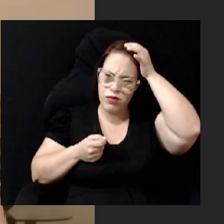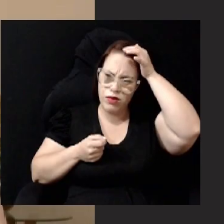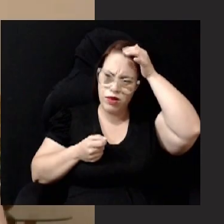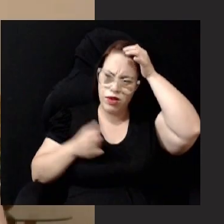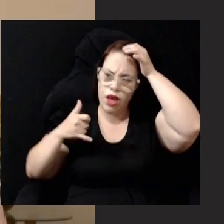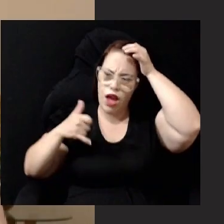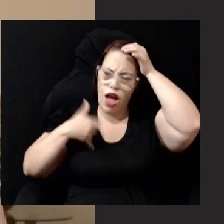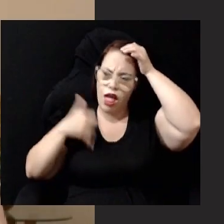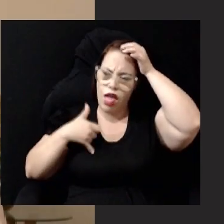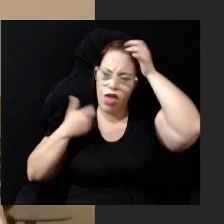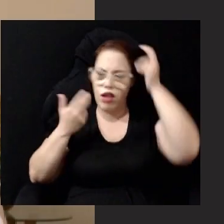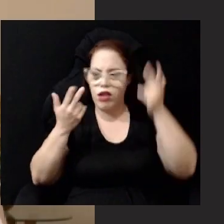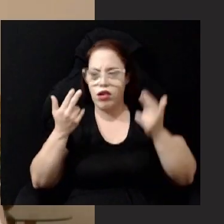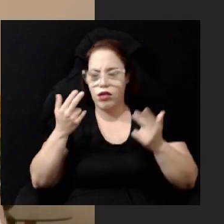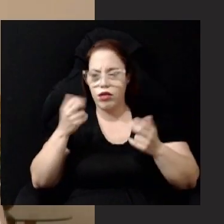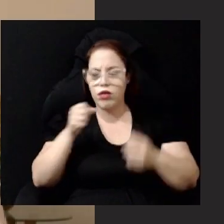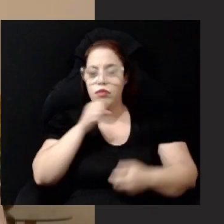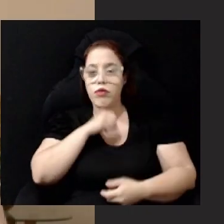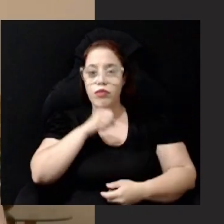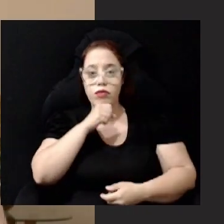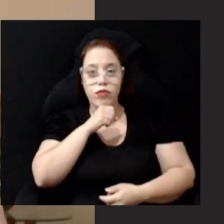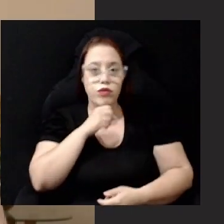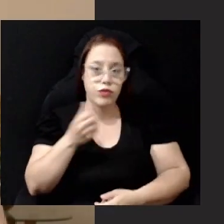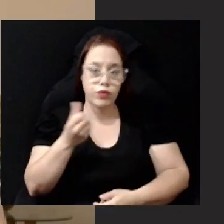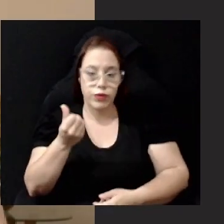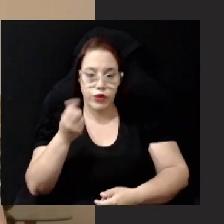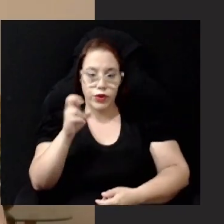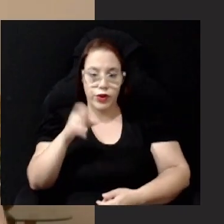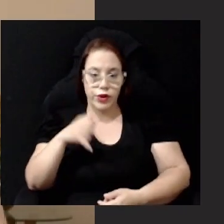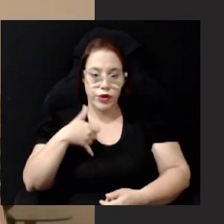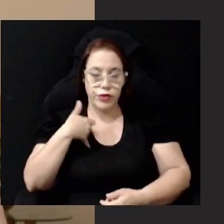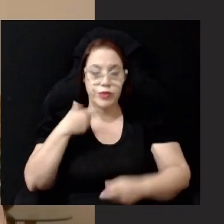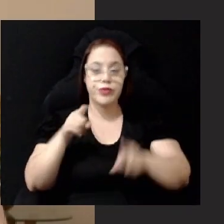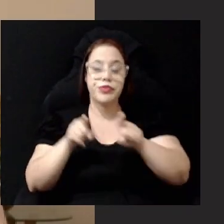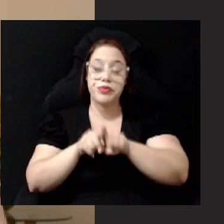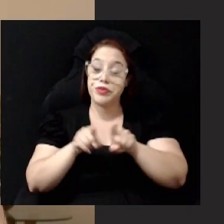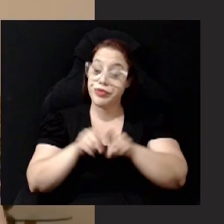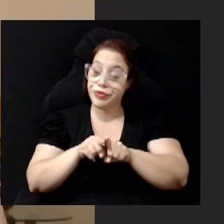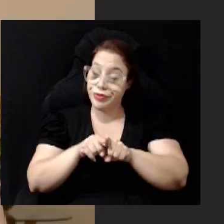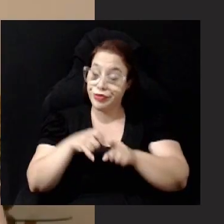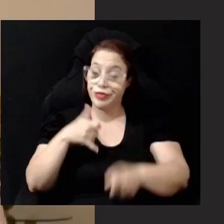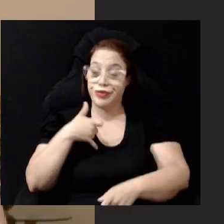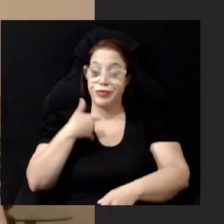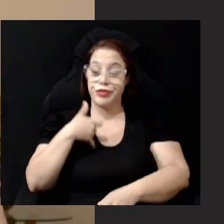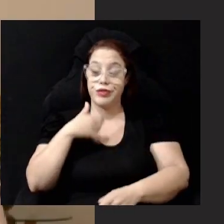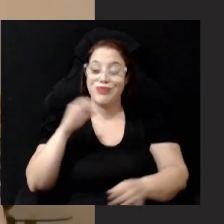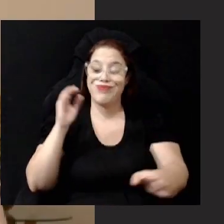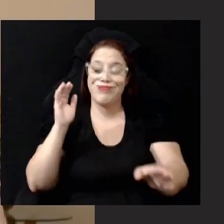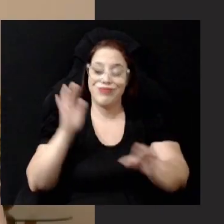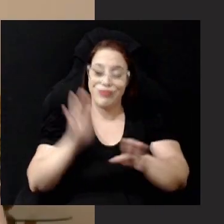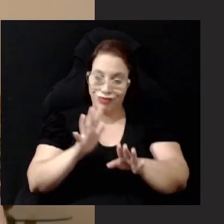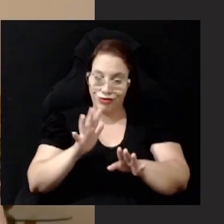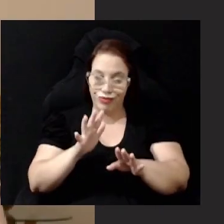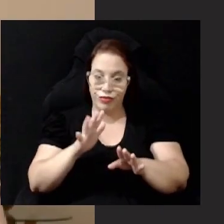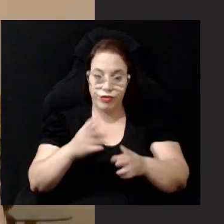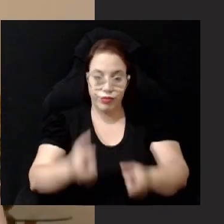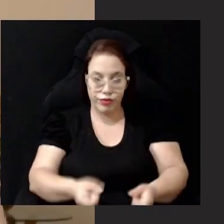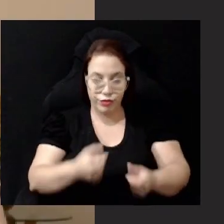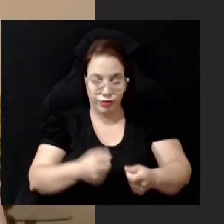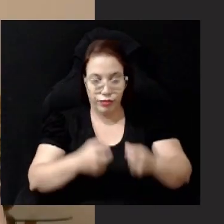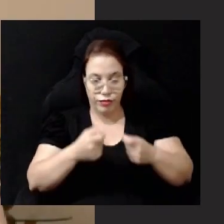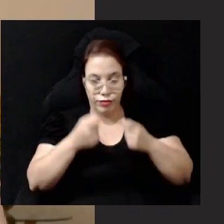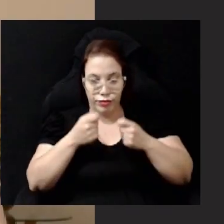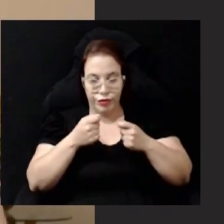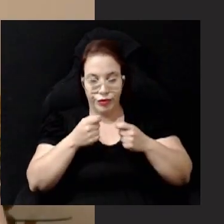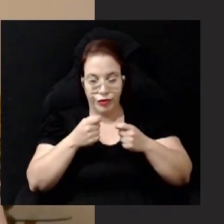A faixa etária mais idosa, a partir dos 65 anos, também é uma faixa etária atingida pelos